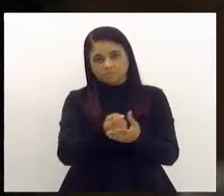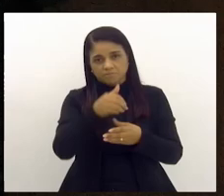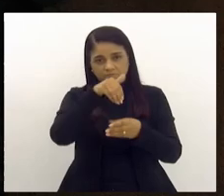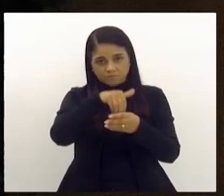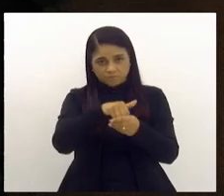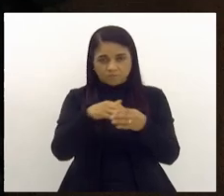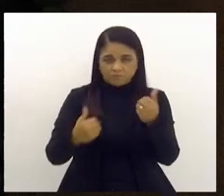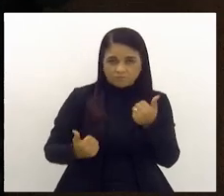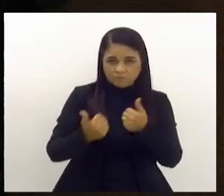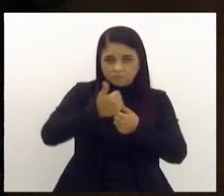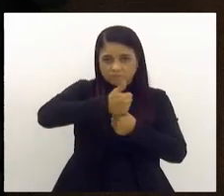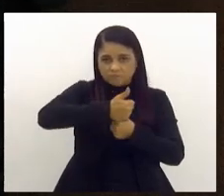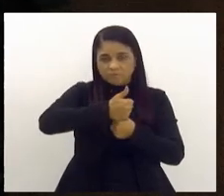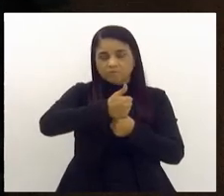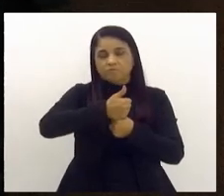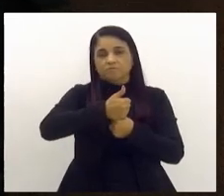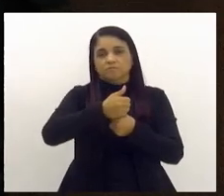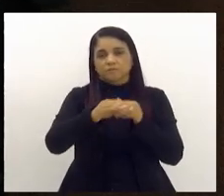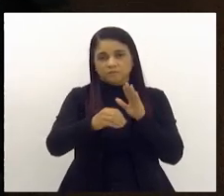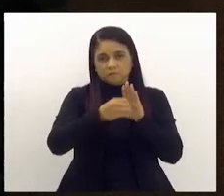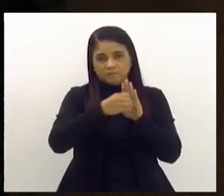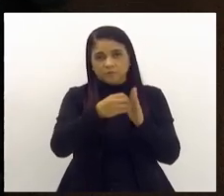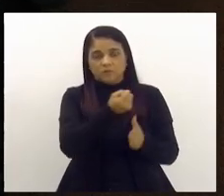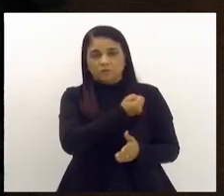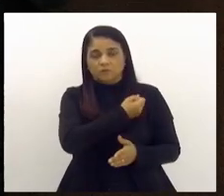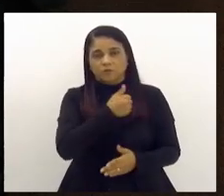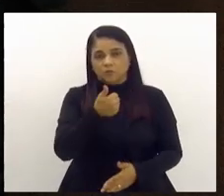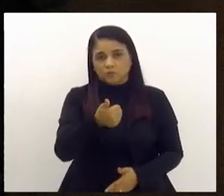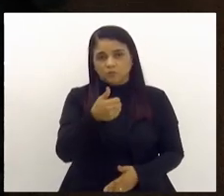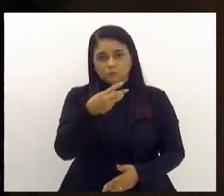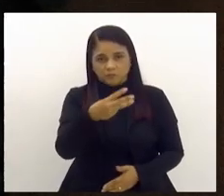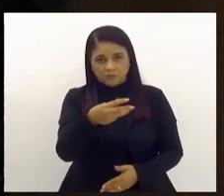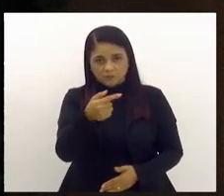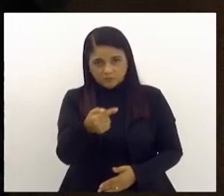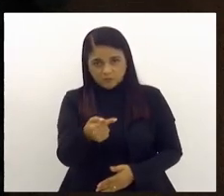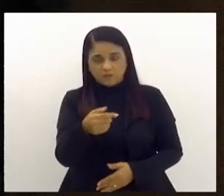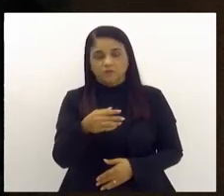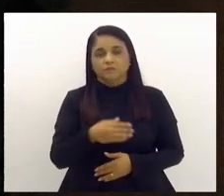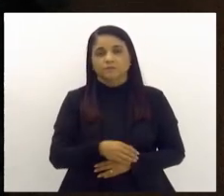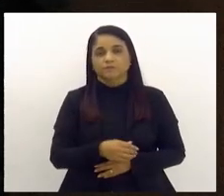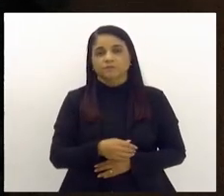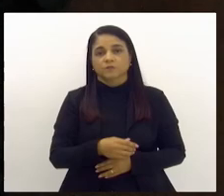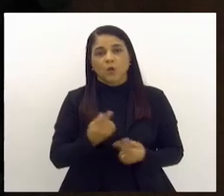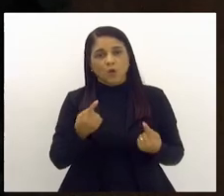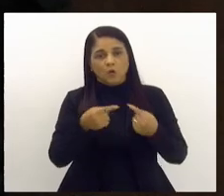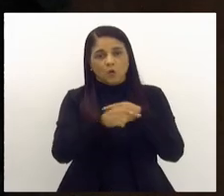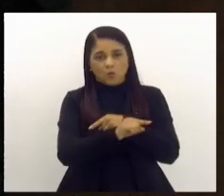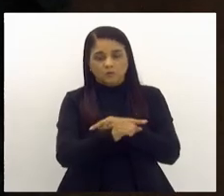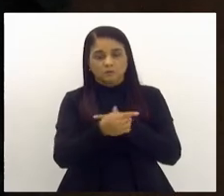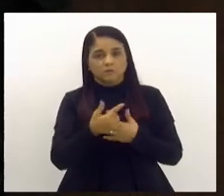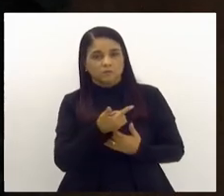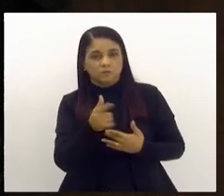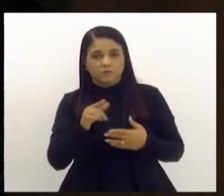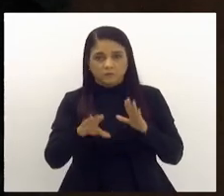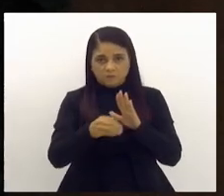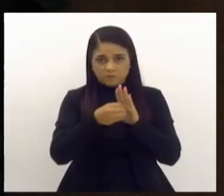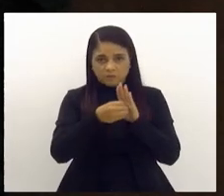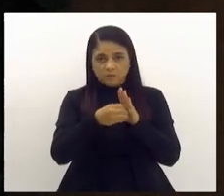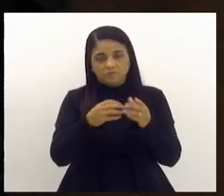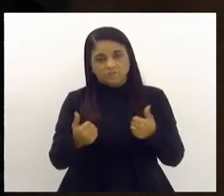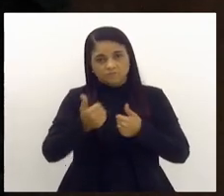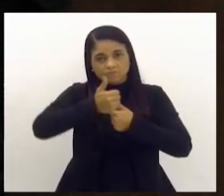subemenda aglutinativa às emendas de números 1, 3 e 7, contrário às demais emendas, concluindo